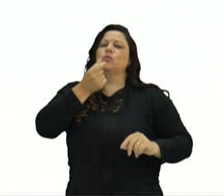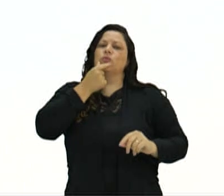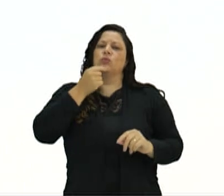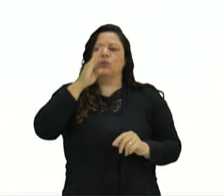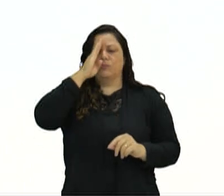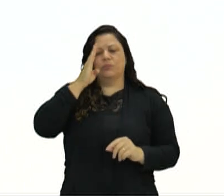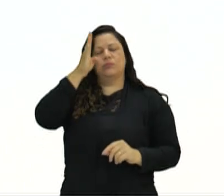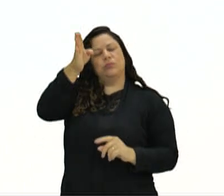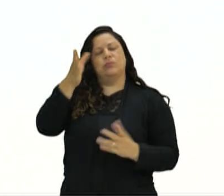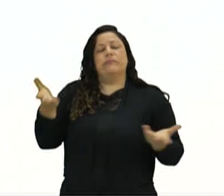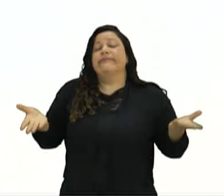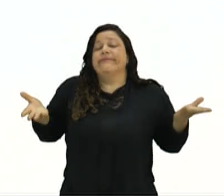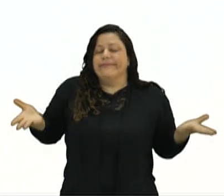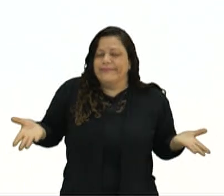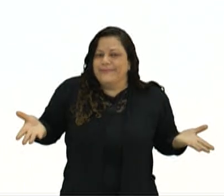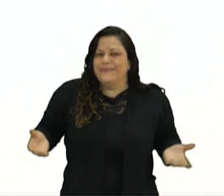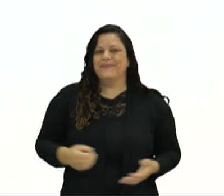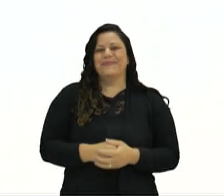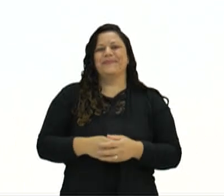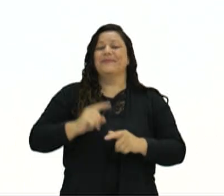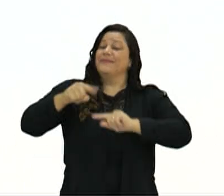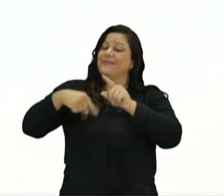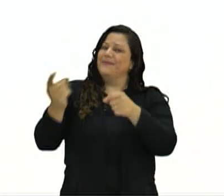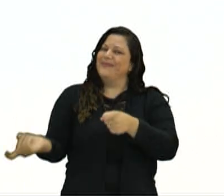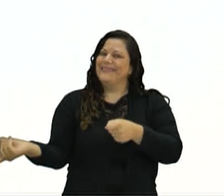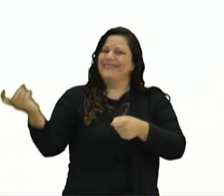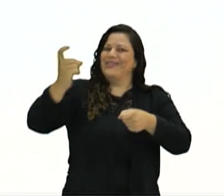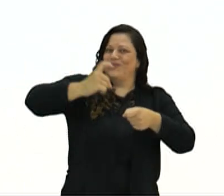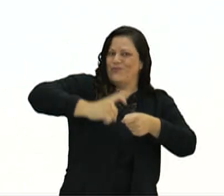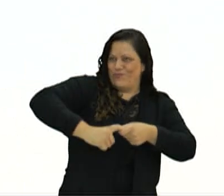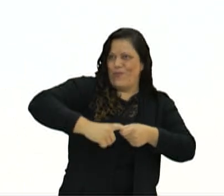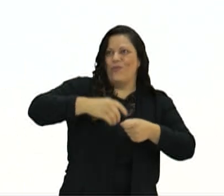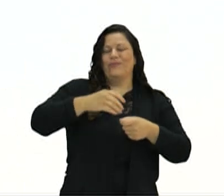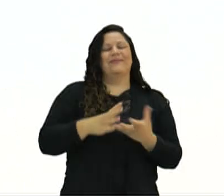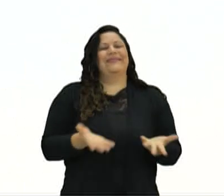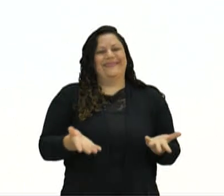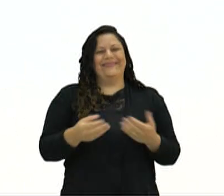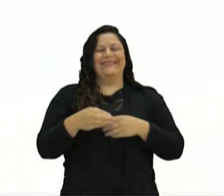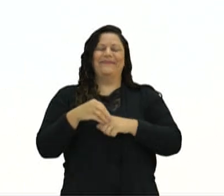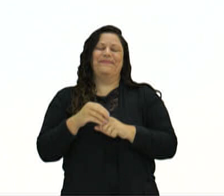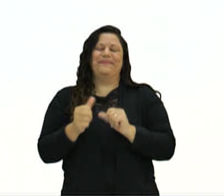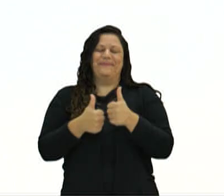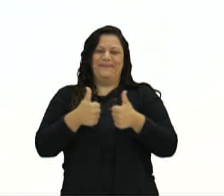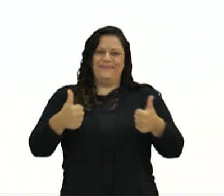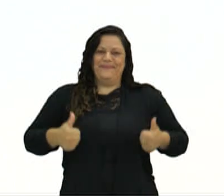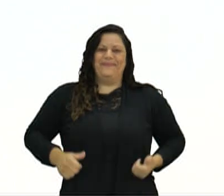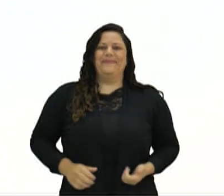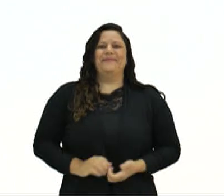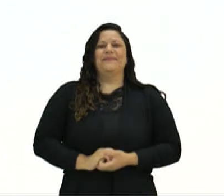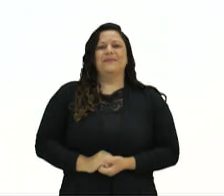se referindo aqui. Daqui a pouquinho a gente volta com uma sugestão de resposta.